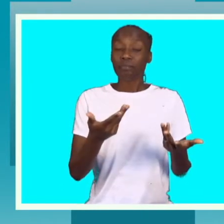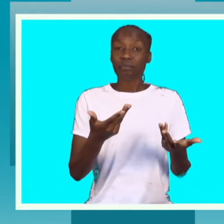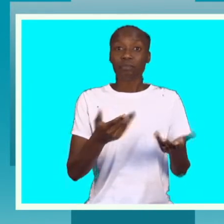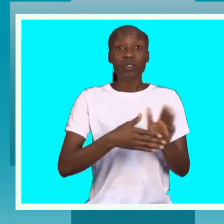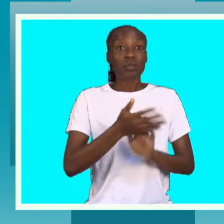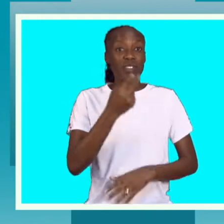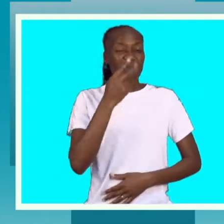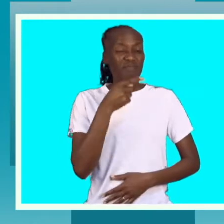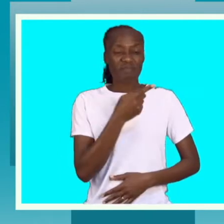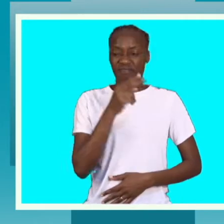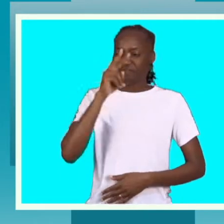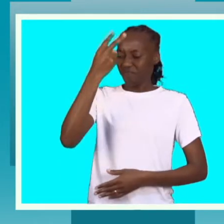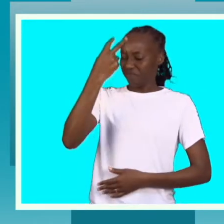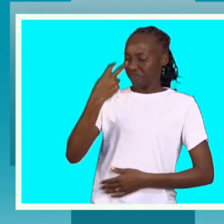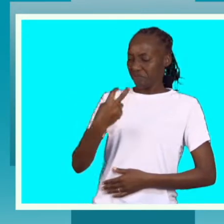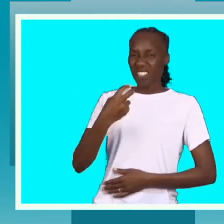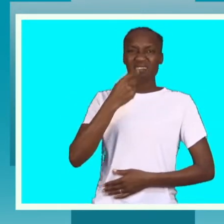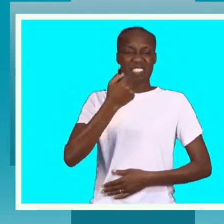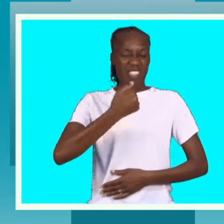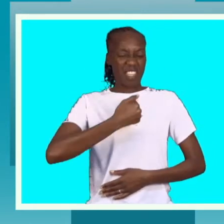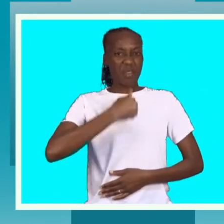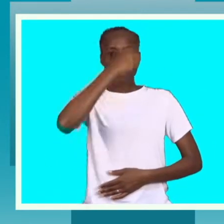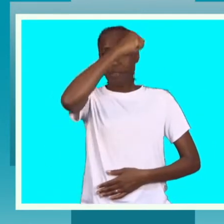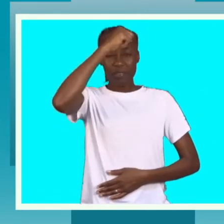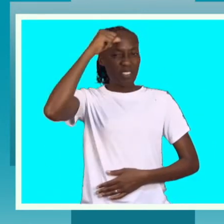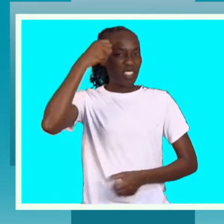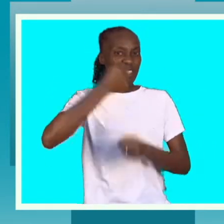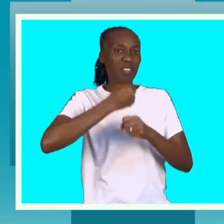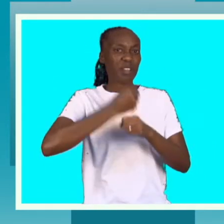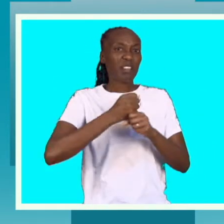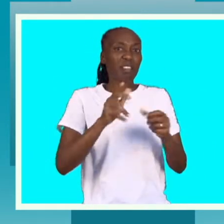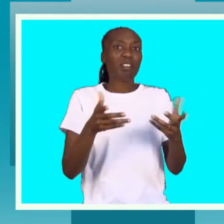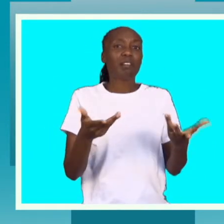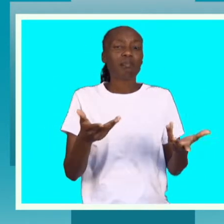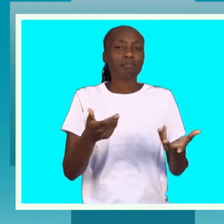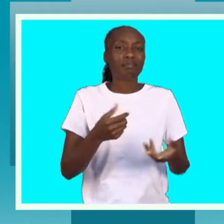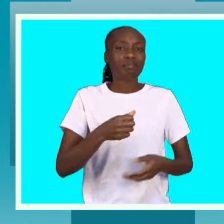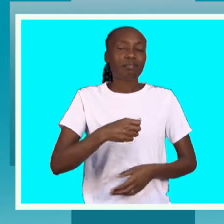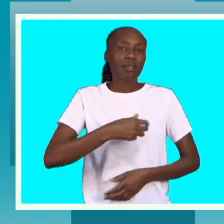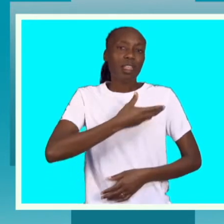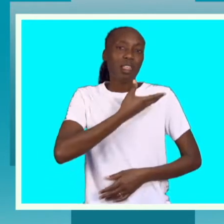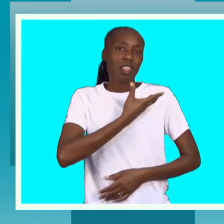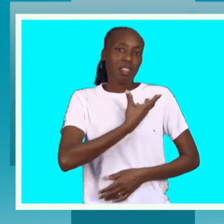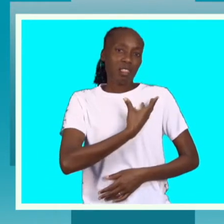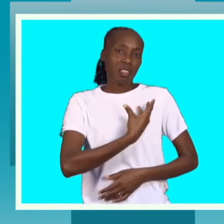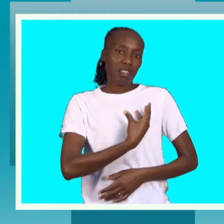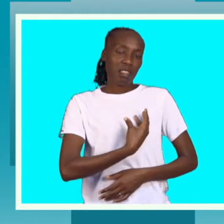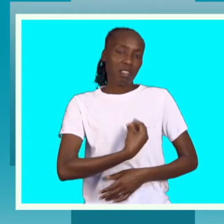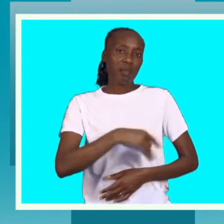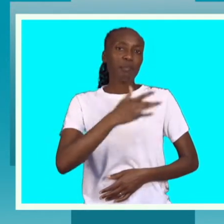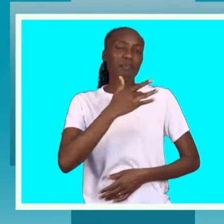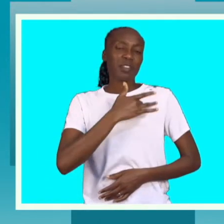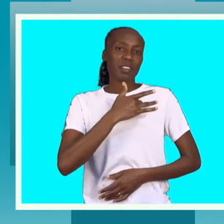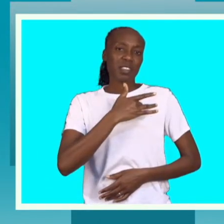trabalhar. Daí, eu fiquei muito decepcionada. Daí, senti uma total exclusão mesmo.